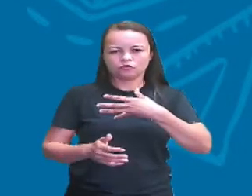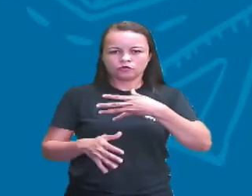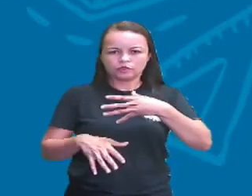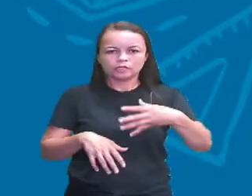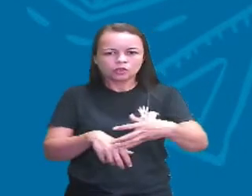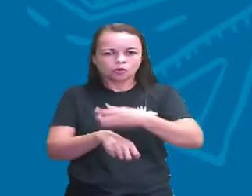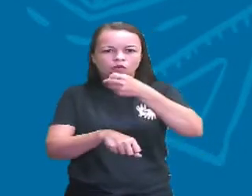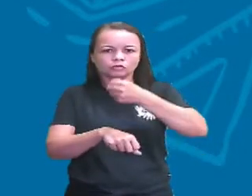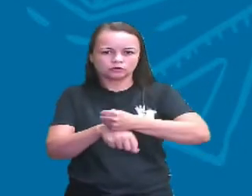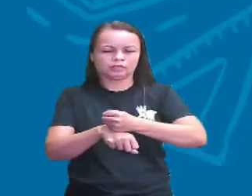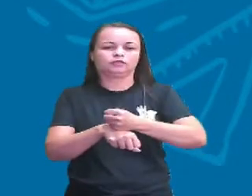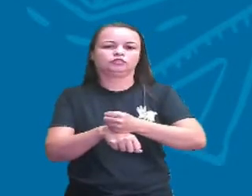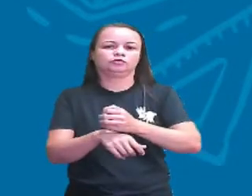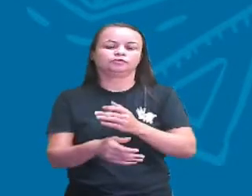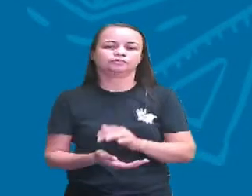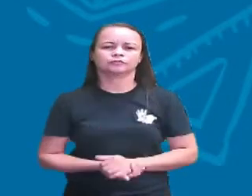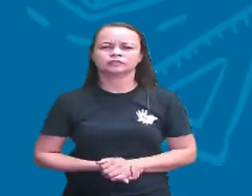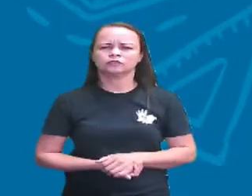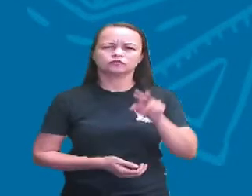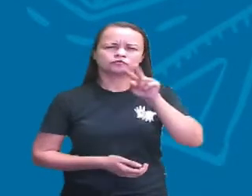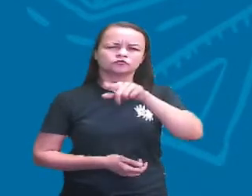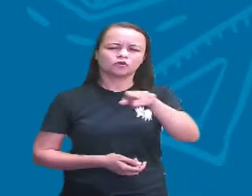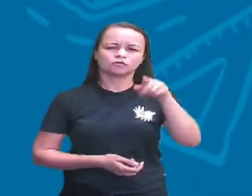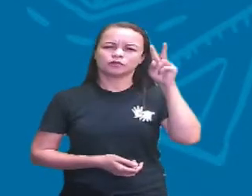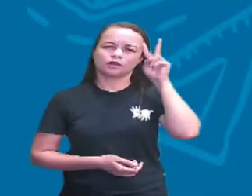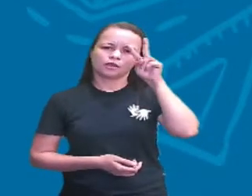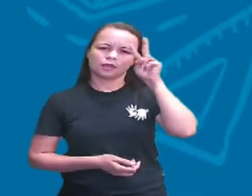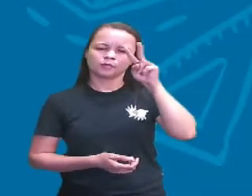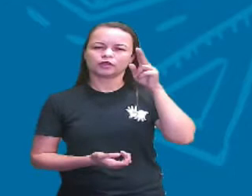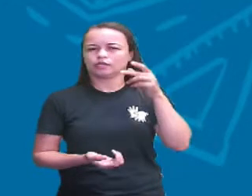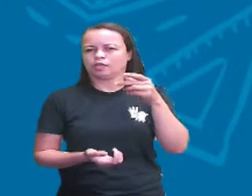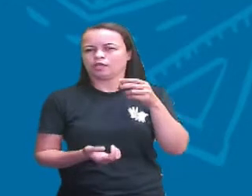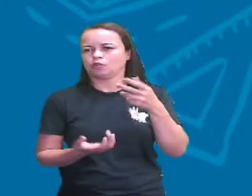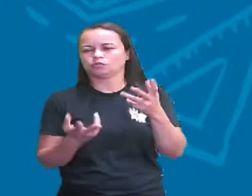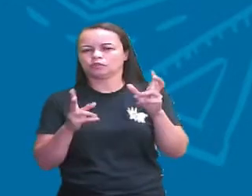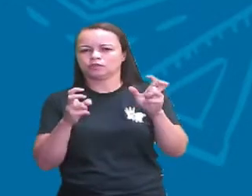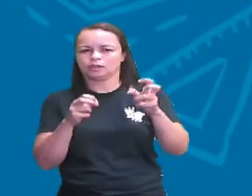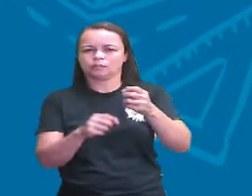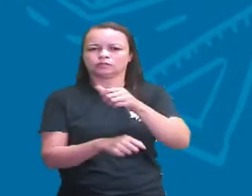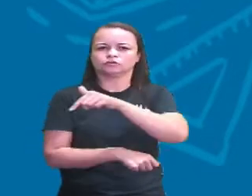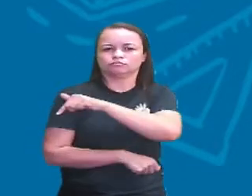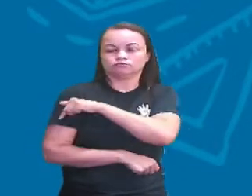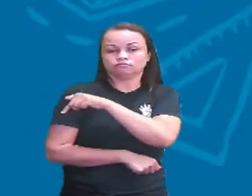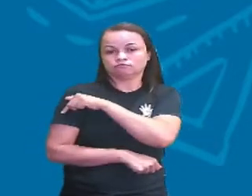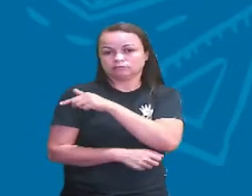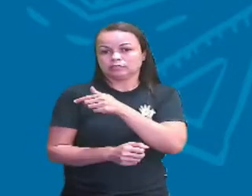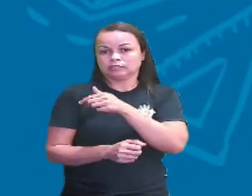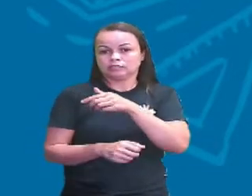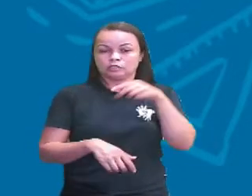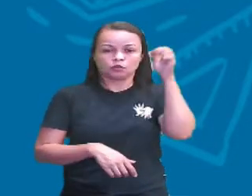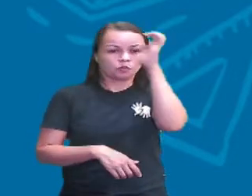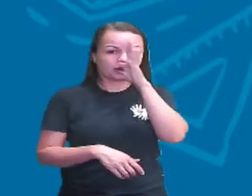lembrar, isso é um assunto do 7º ano, né, que o Brasil ele foi dominado e colonizado